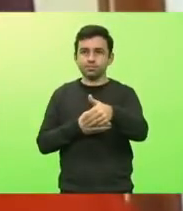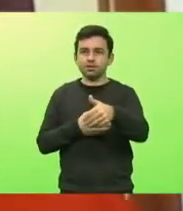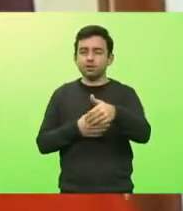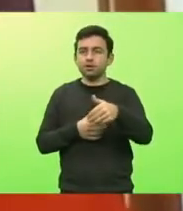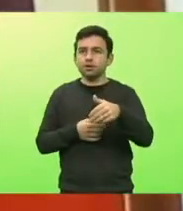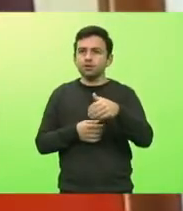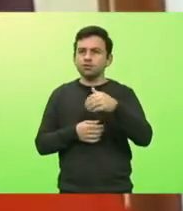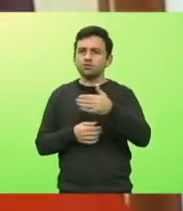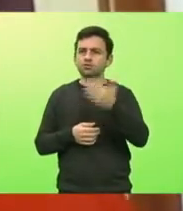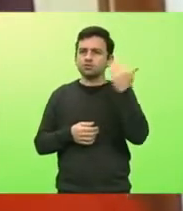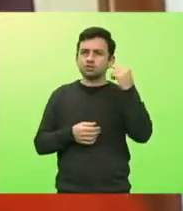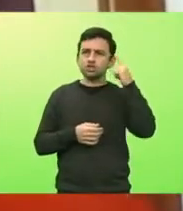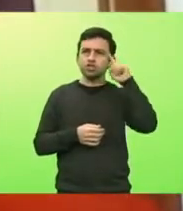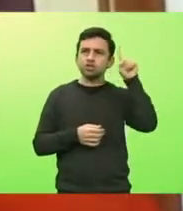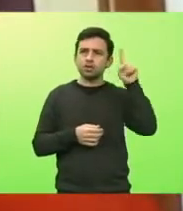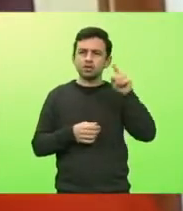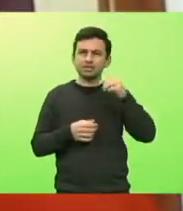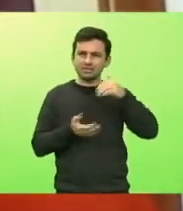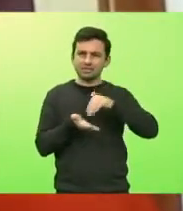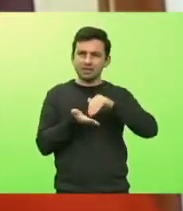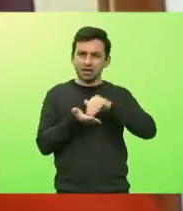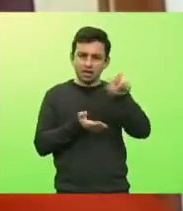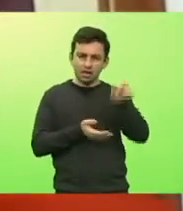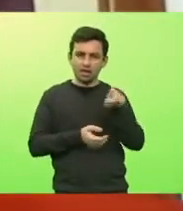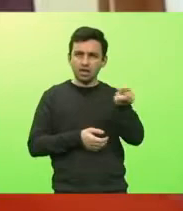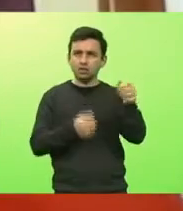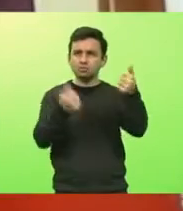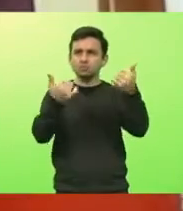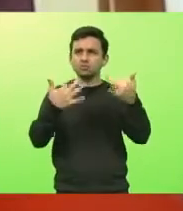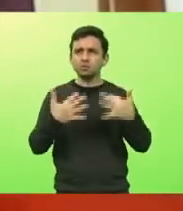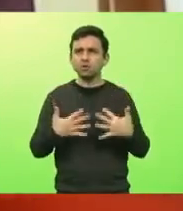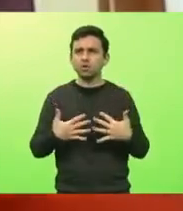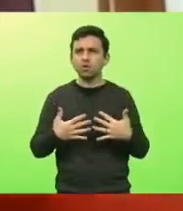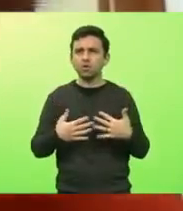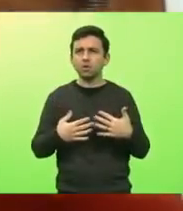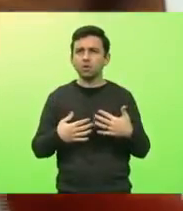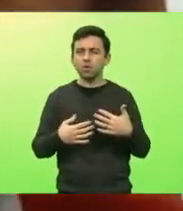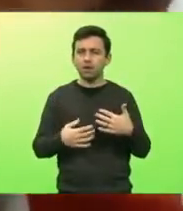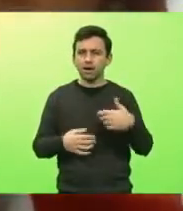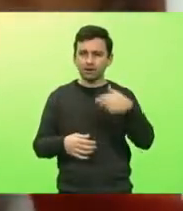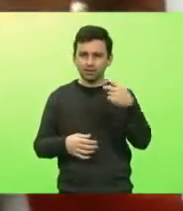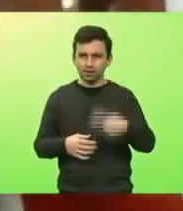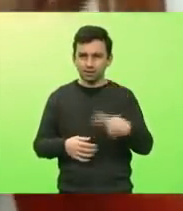dia, o secretário falou que o Estado tinha disponível